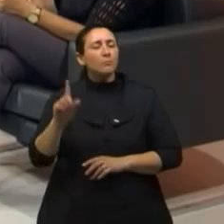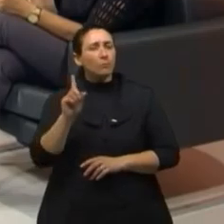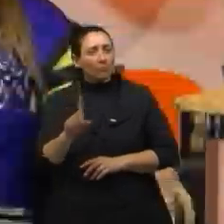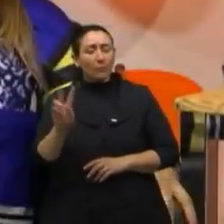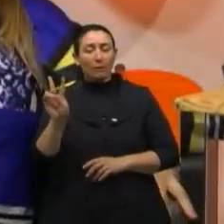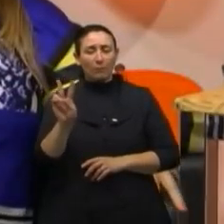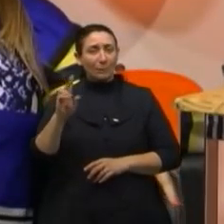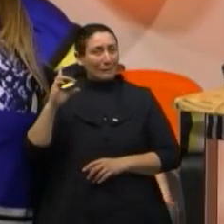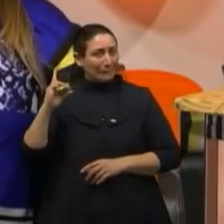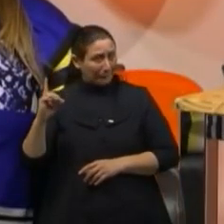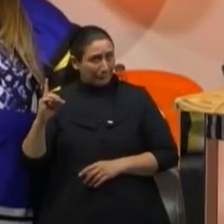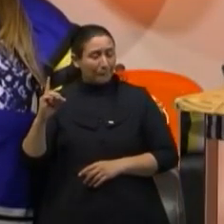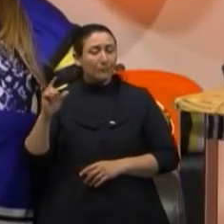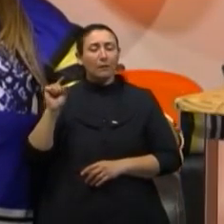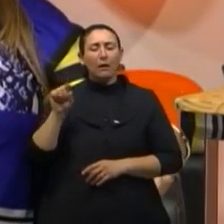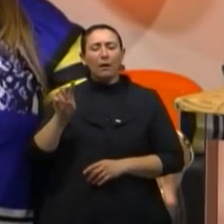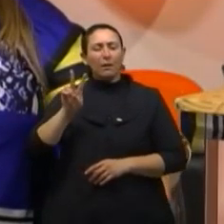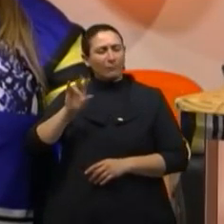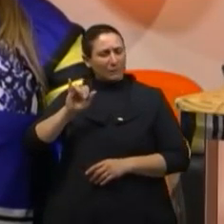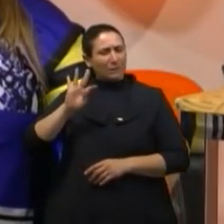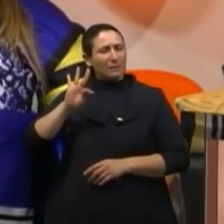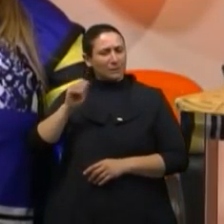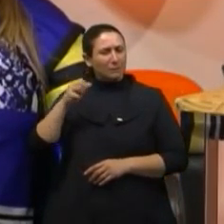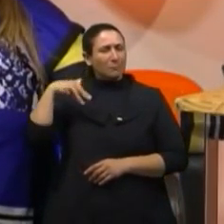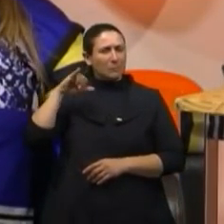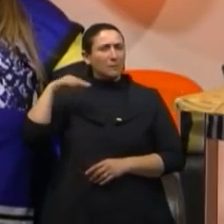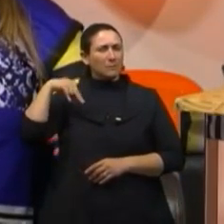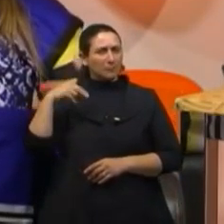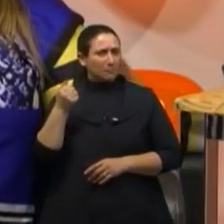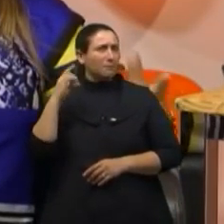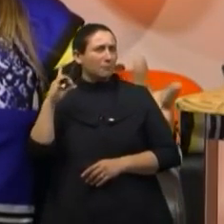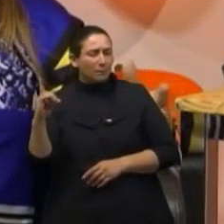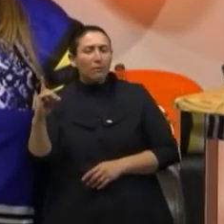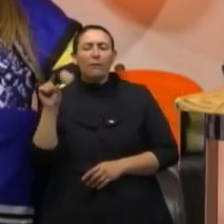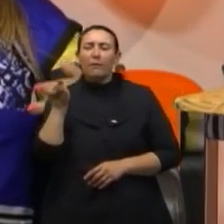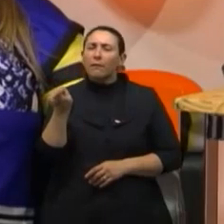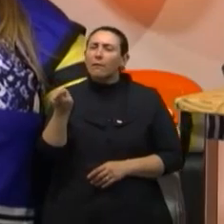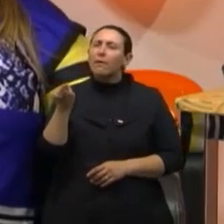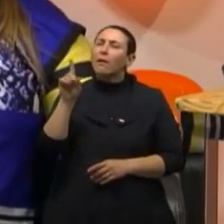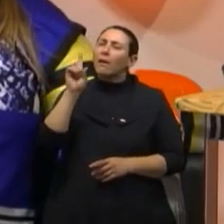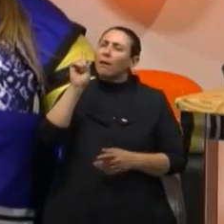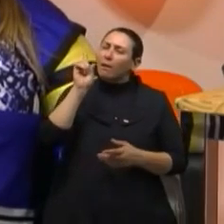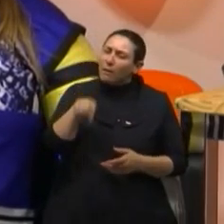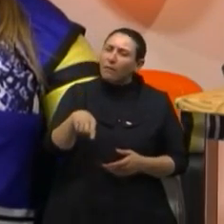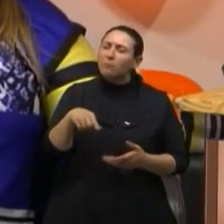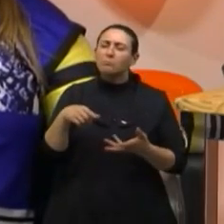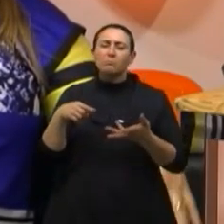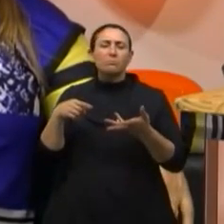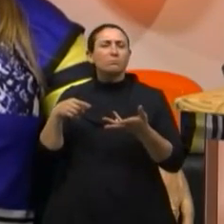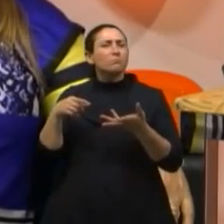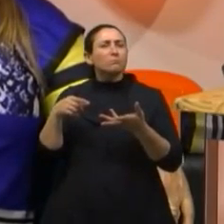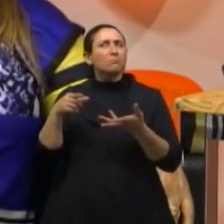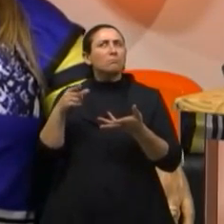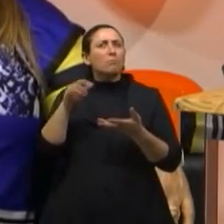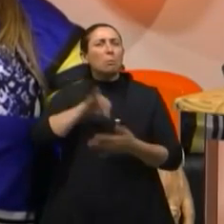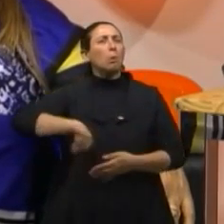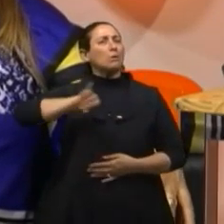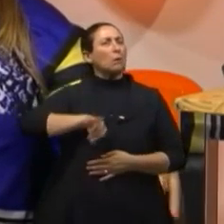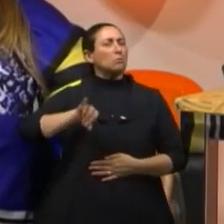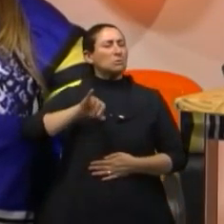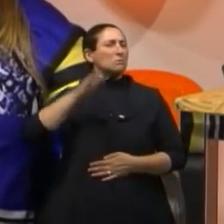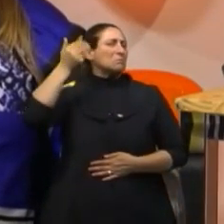D ela por muito tempo eh não não foi dada a devida importância né